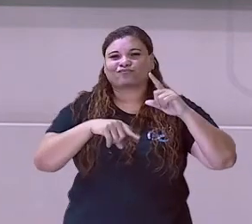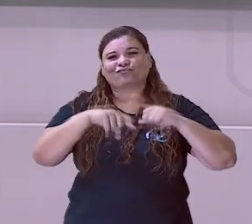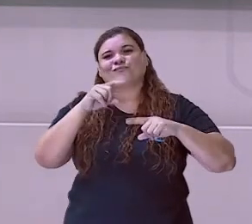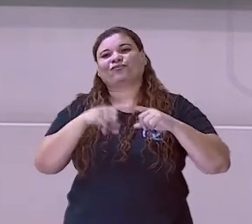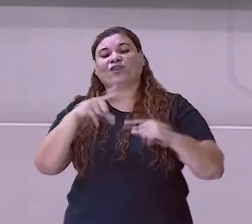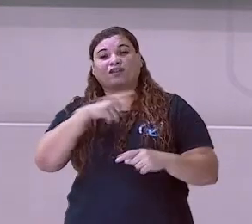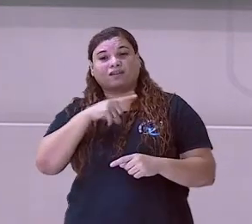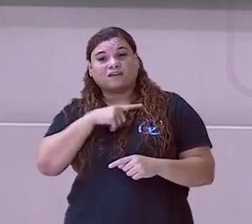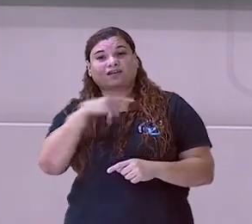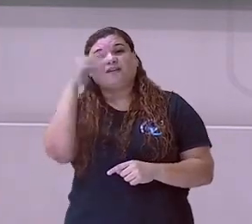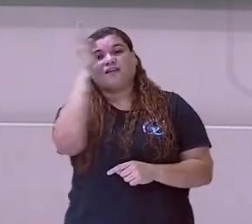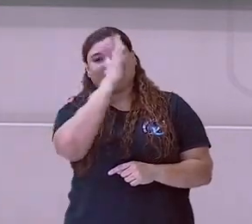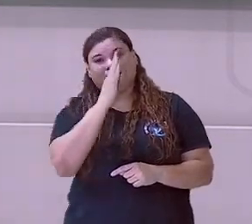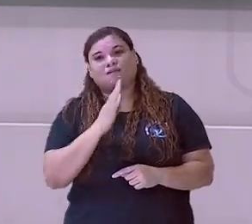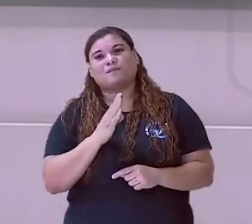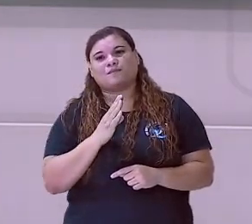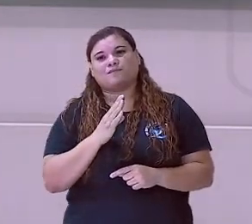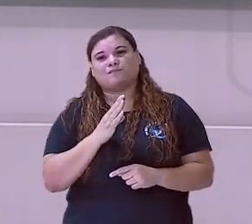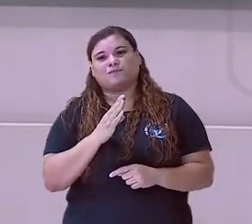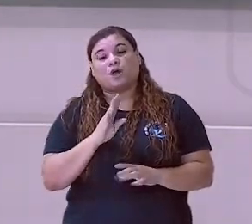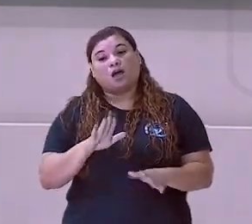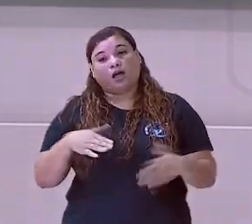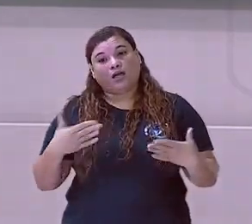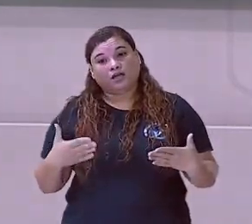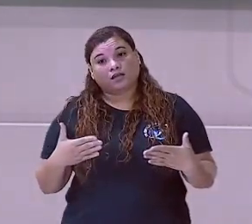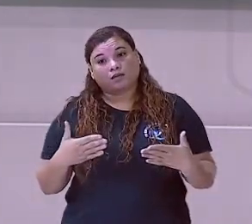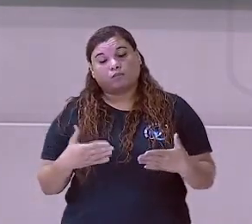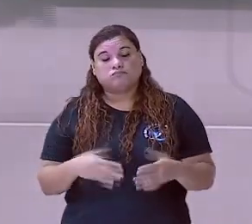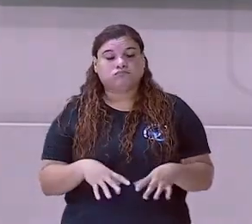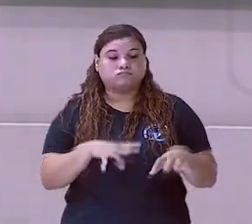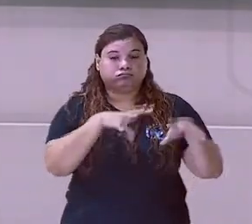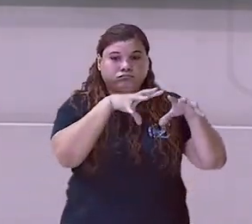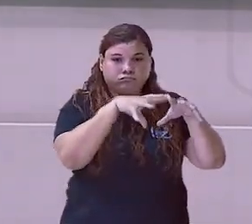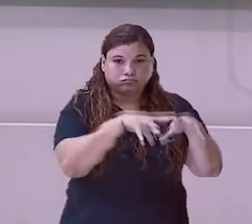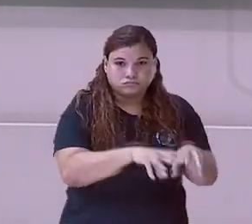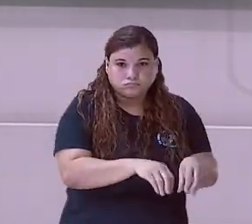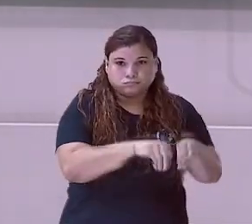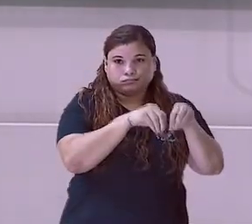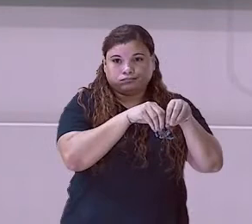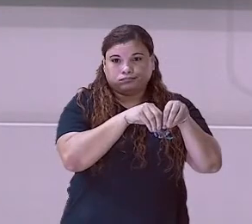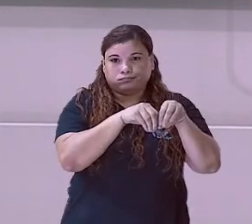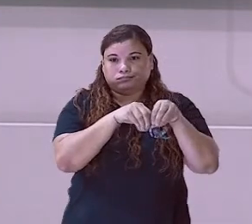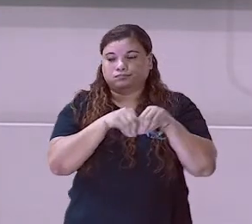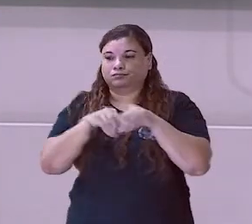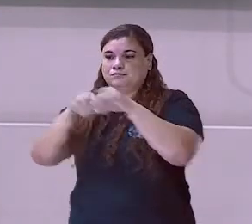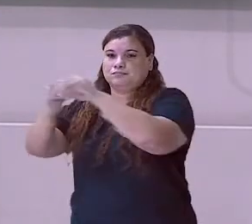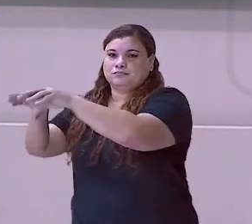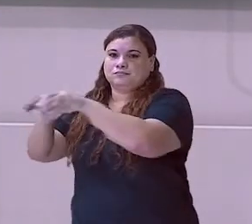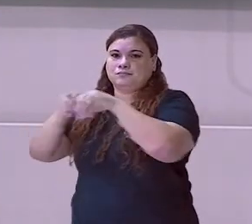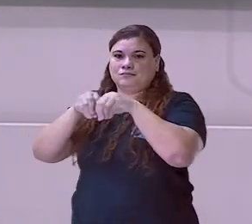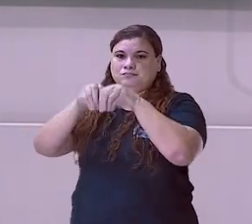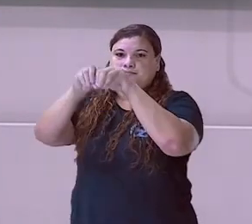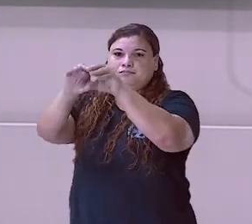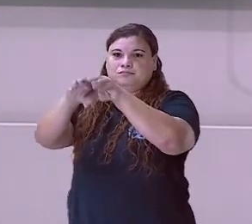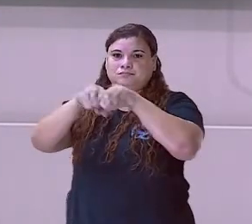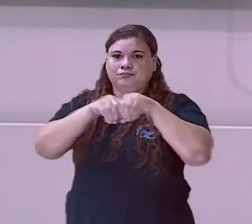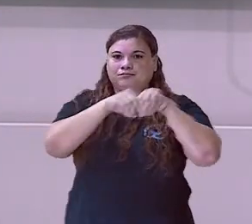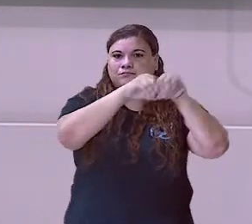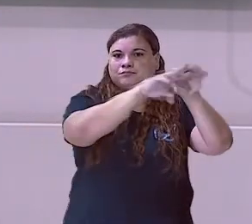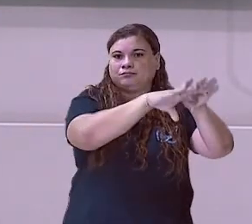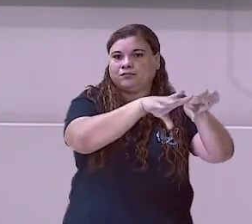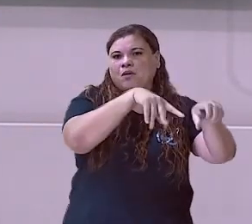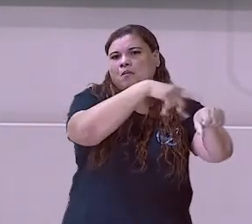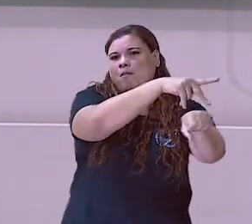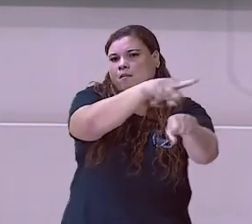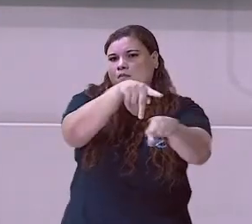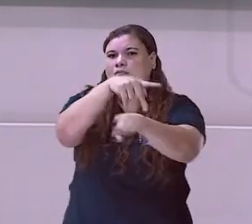aqui, não. Pega o nosso minério e leva todo para fora. Tem a parte que fica aqui? Tem, mas